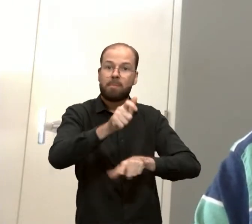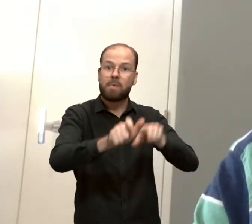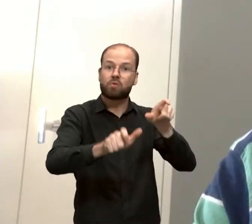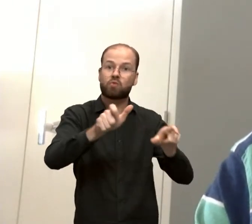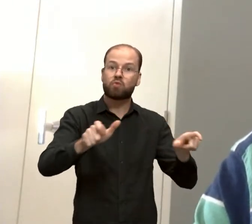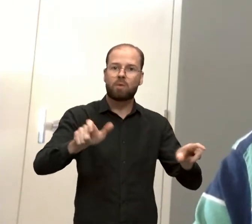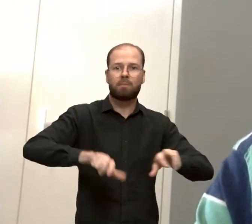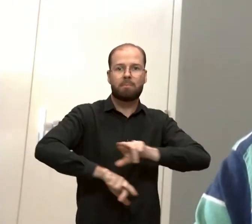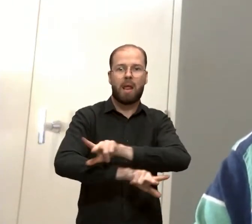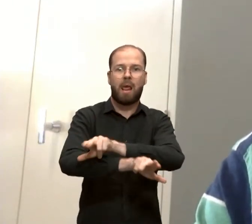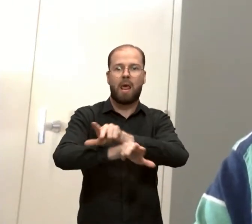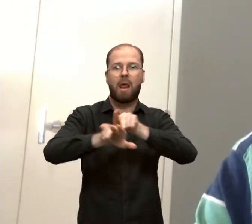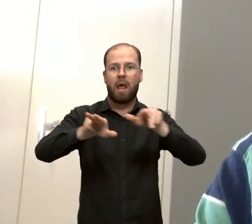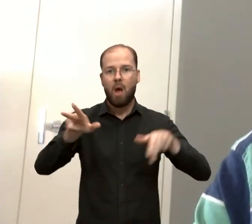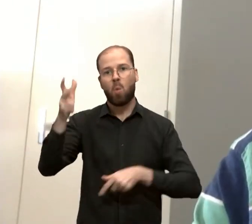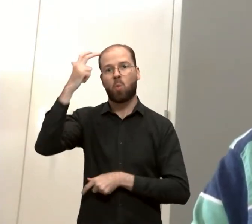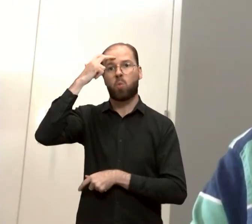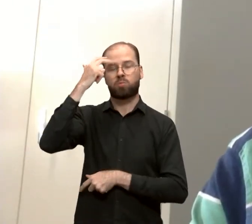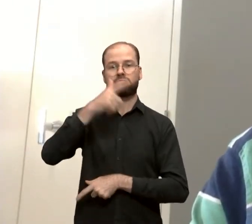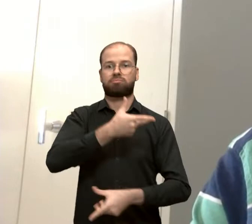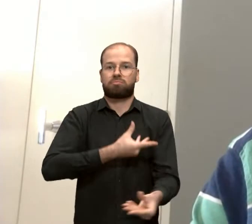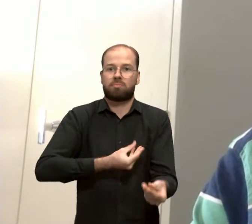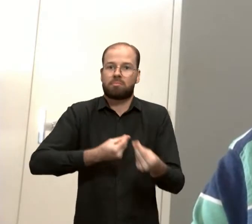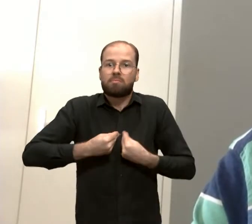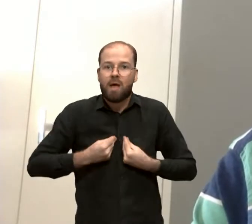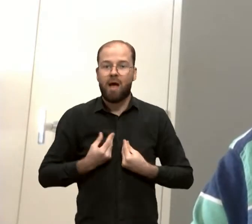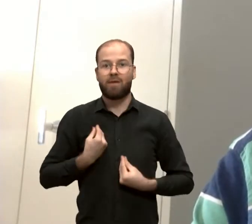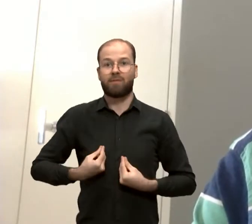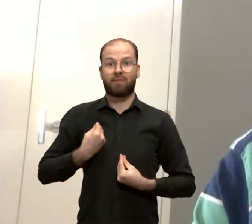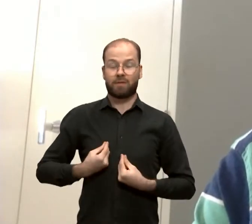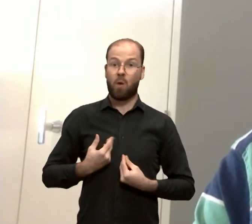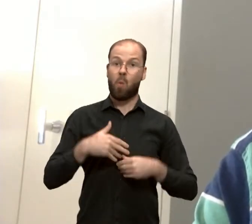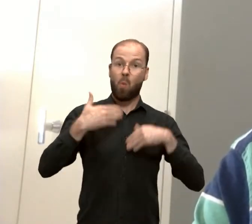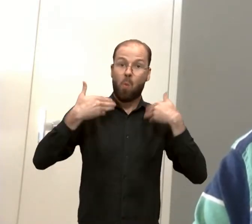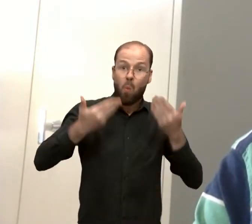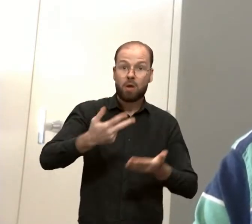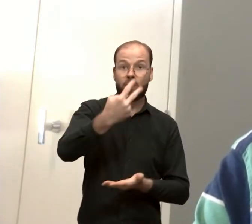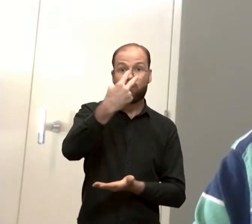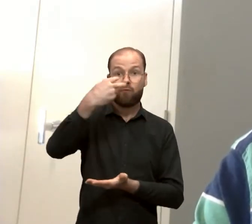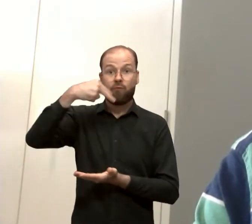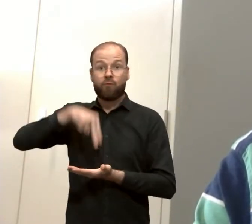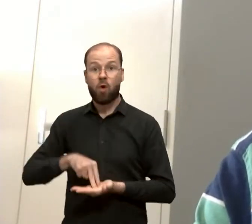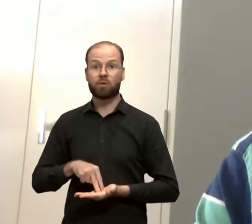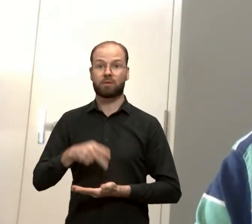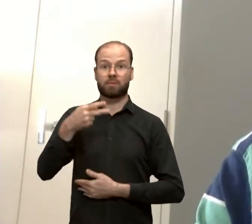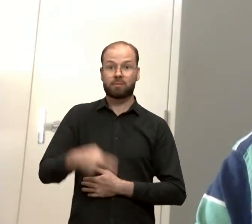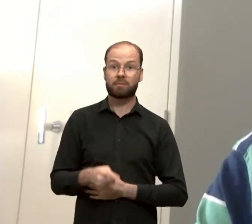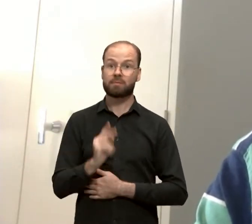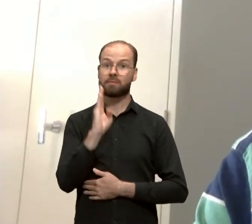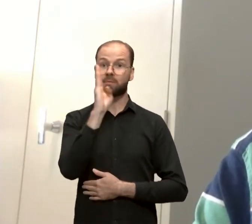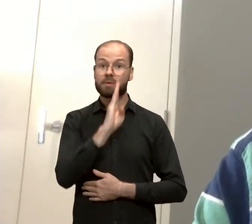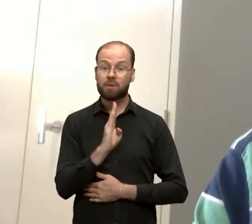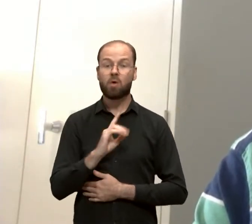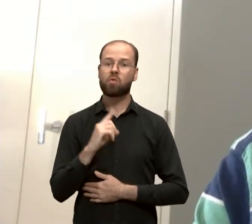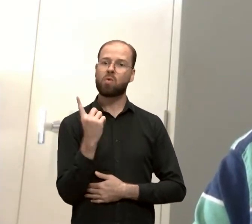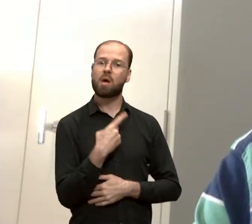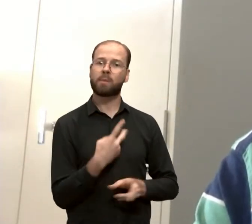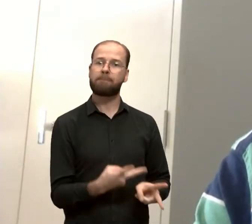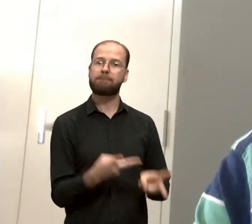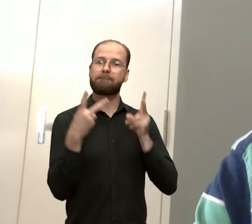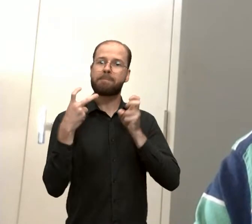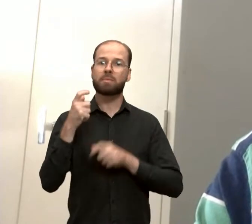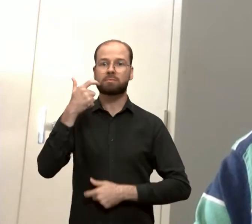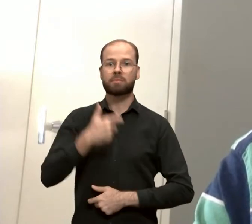Eles trazem isso para a vida deles. E quando voltam para os cursos aqui, o que a gente observa é que os alunos vêm